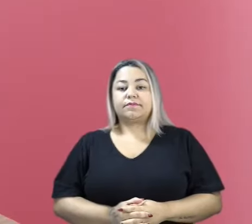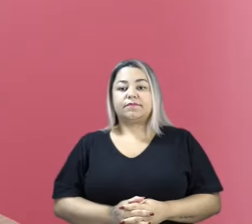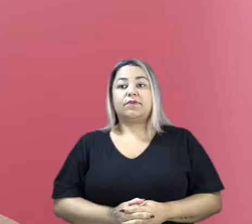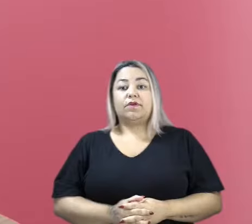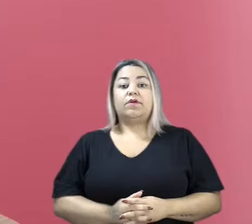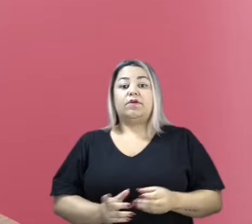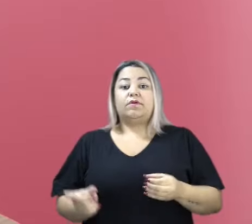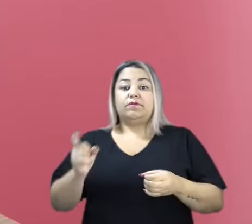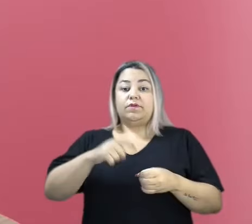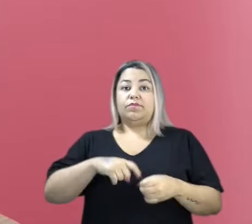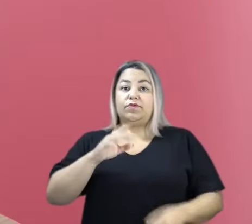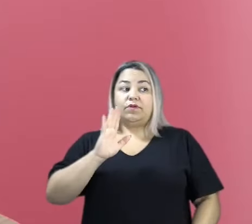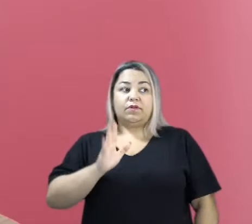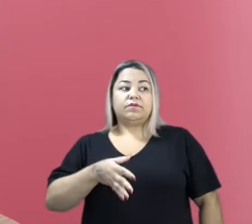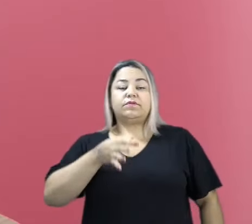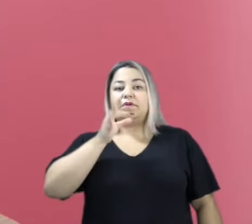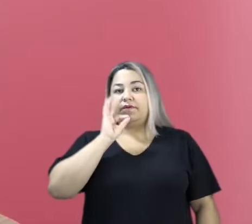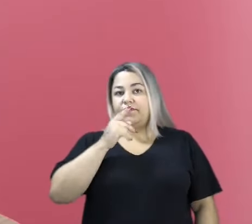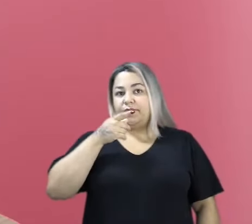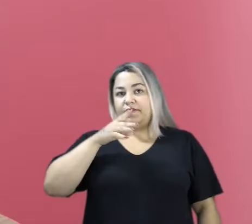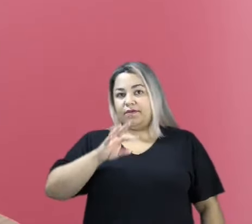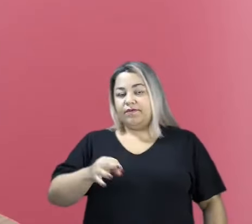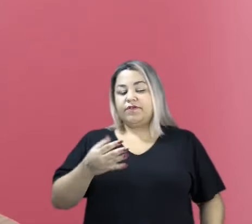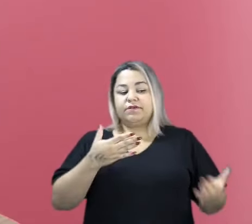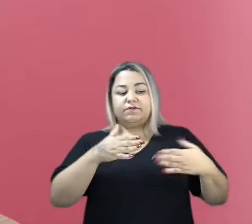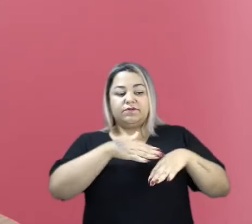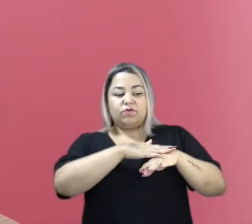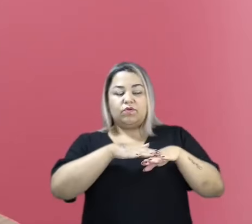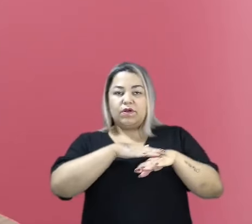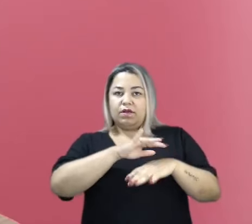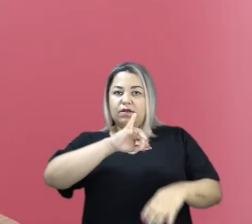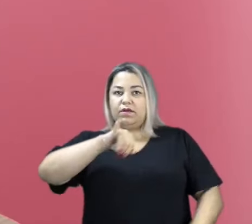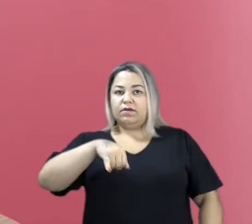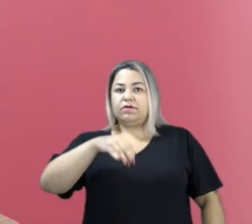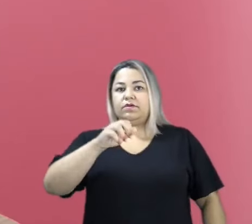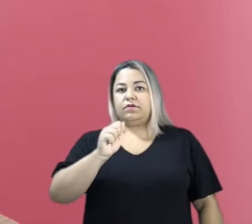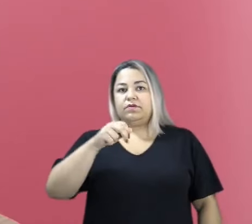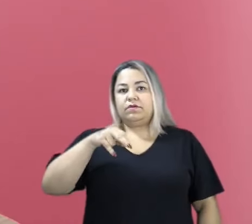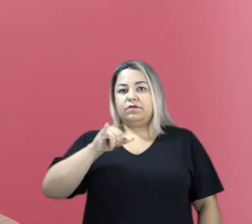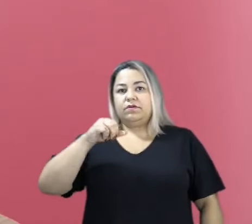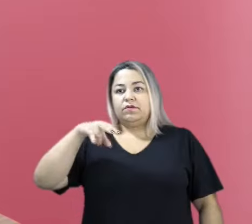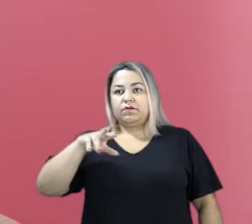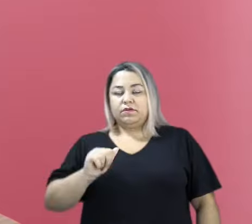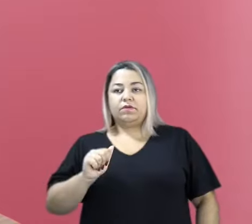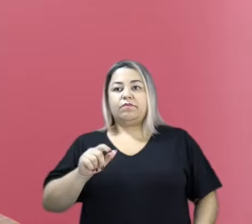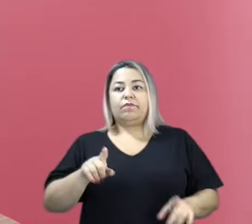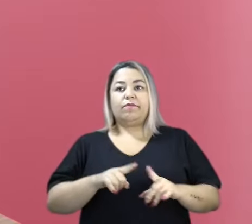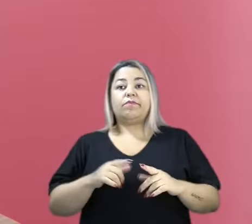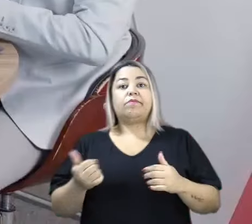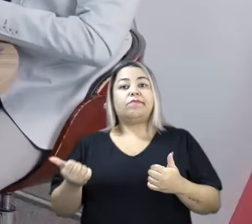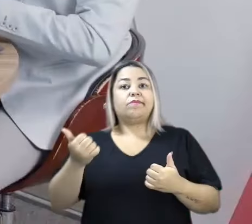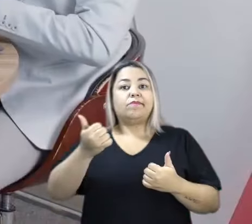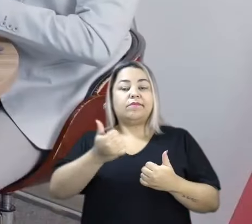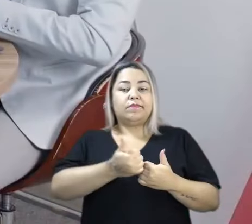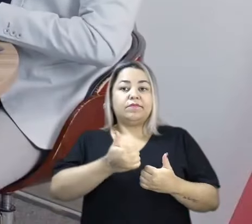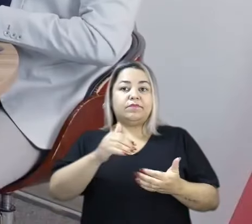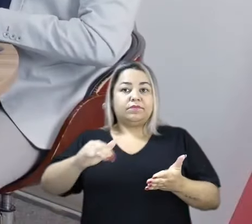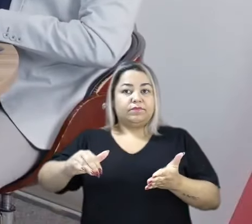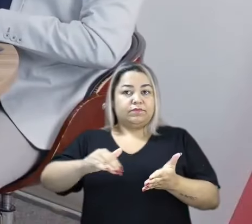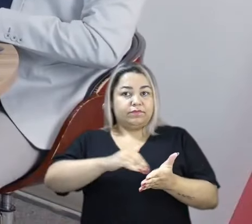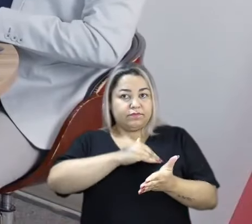Já estamos de volta aqui no Café PT, conversando com a Janaína Fernandes, que é subsecretária,